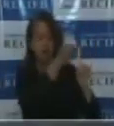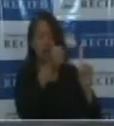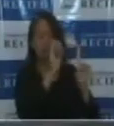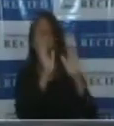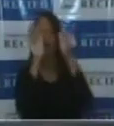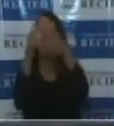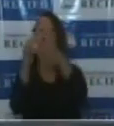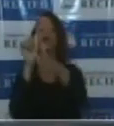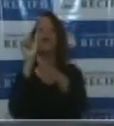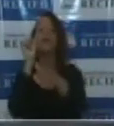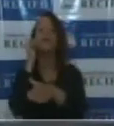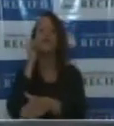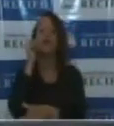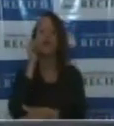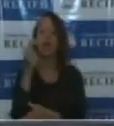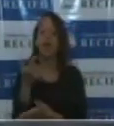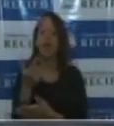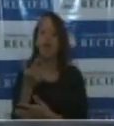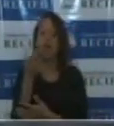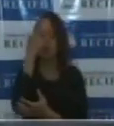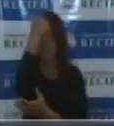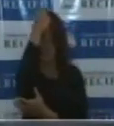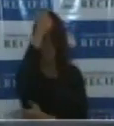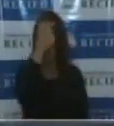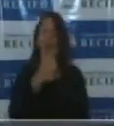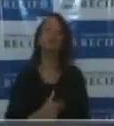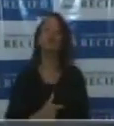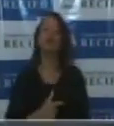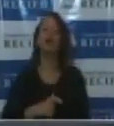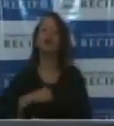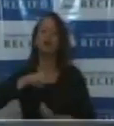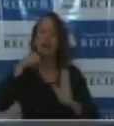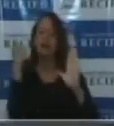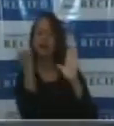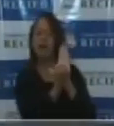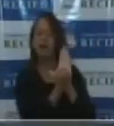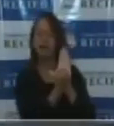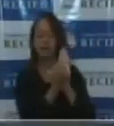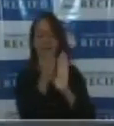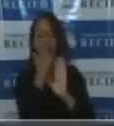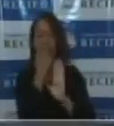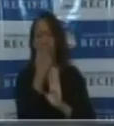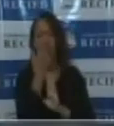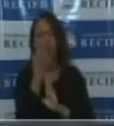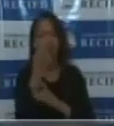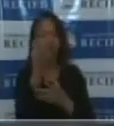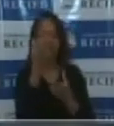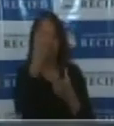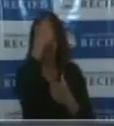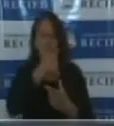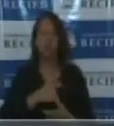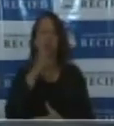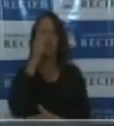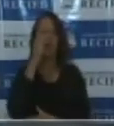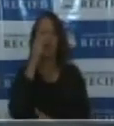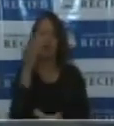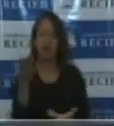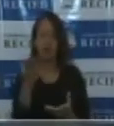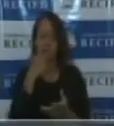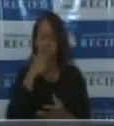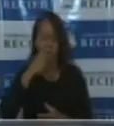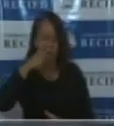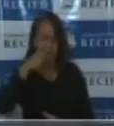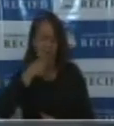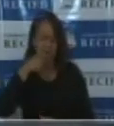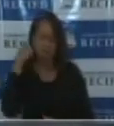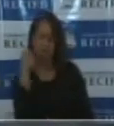mulher é sua predominância marcadamente sexual. No mundo patriarcal e